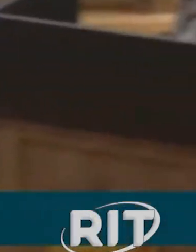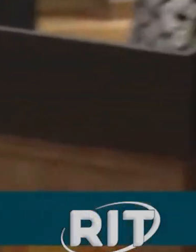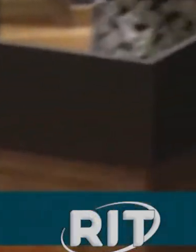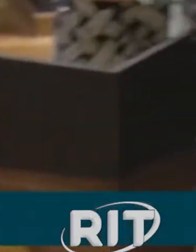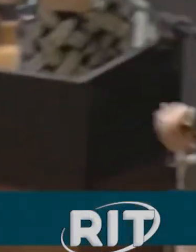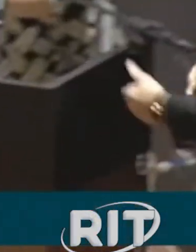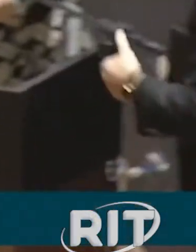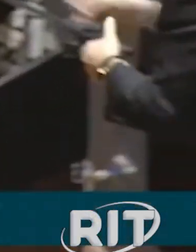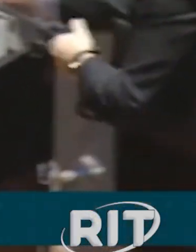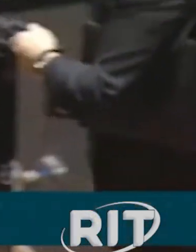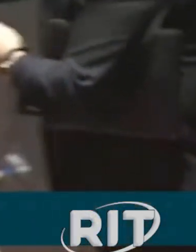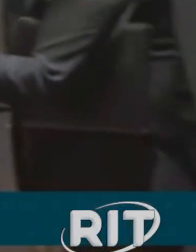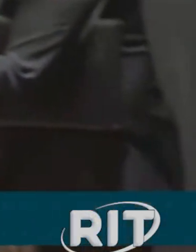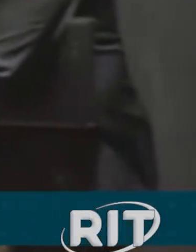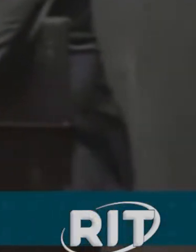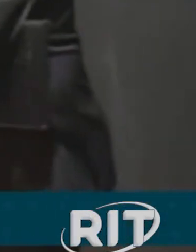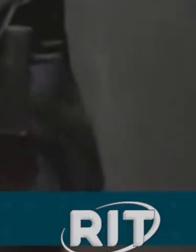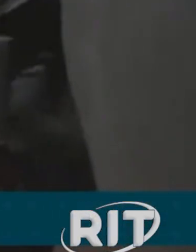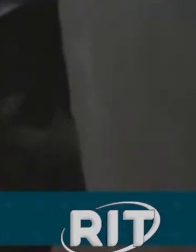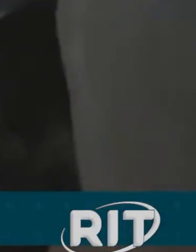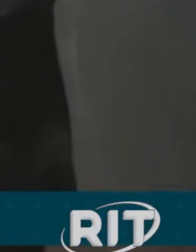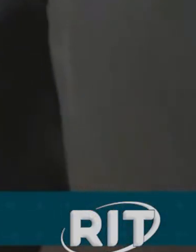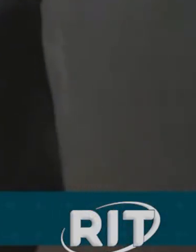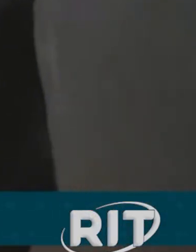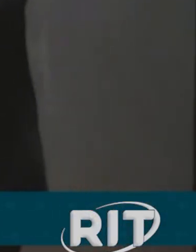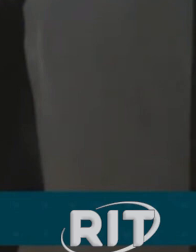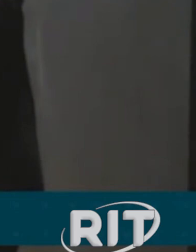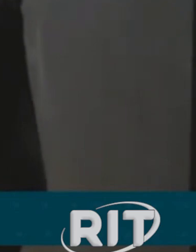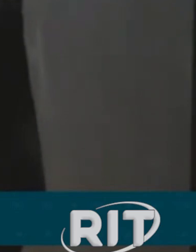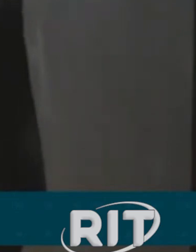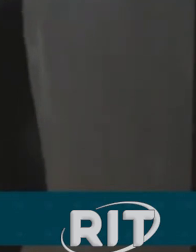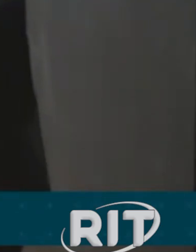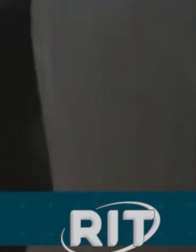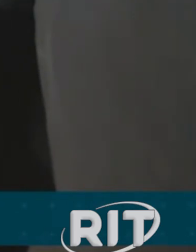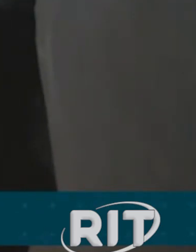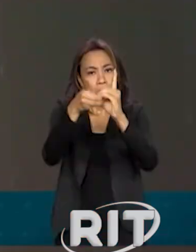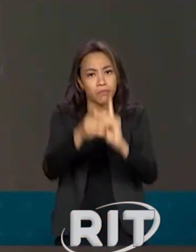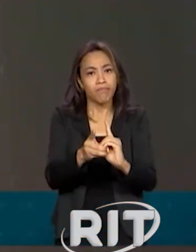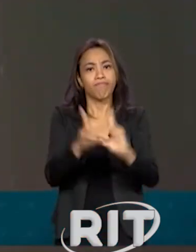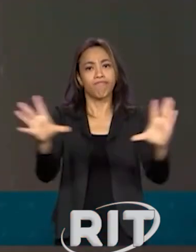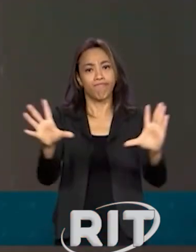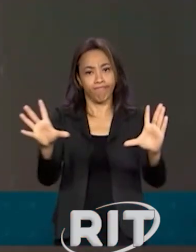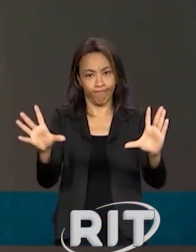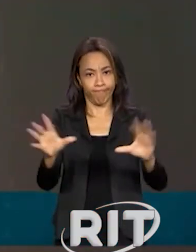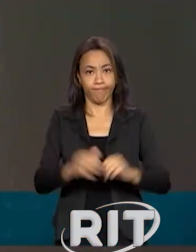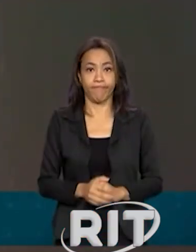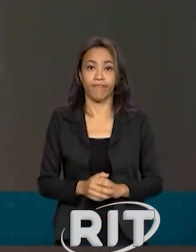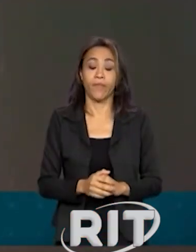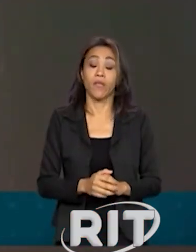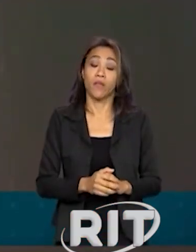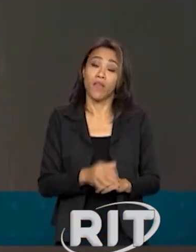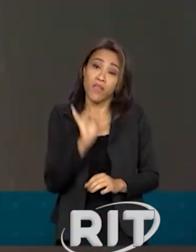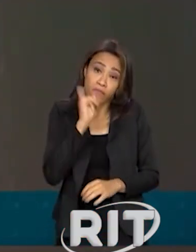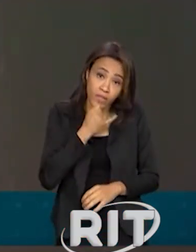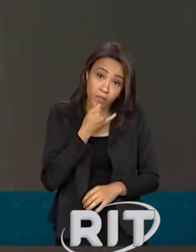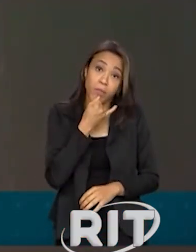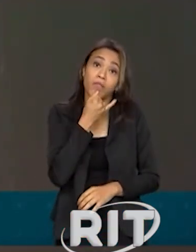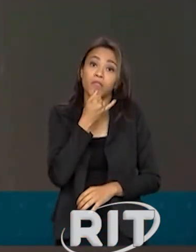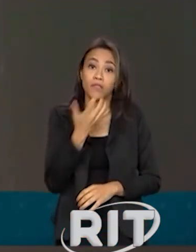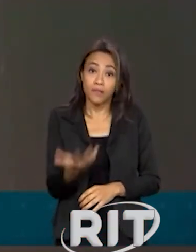Rodrigues novo diretor da Polícia Federal falou dos ataques antidemocráticos e afirmou que as instituições